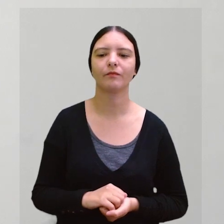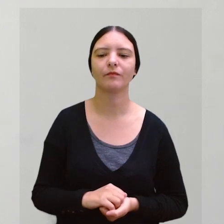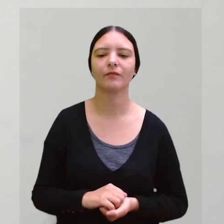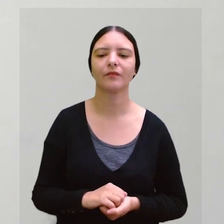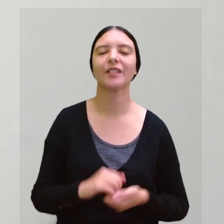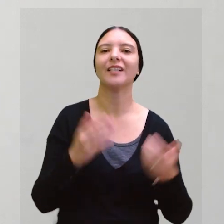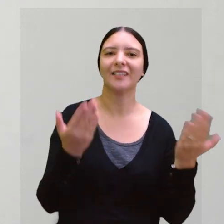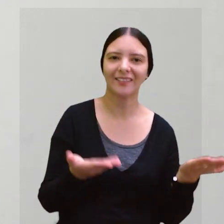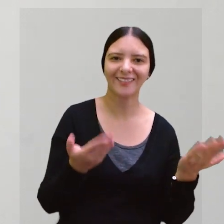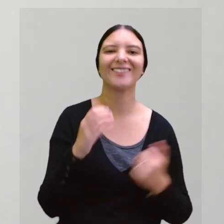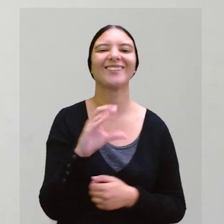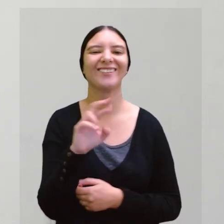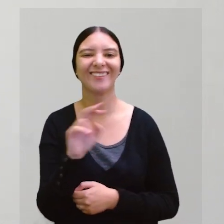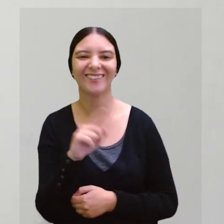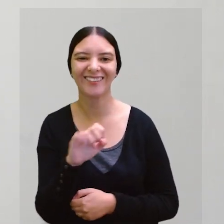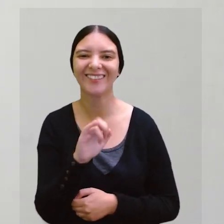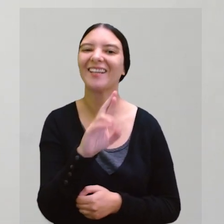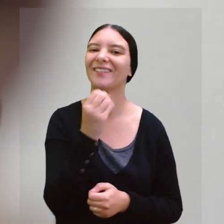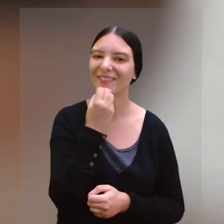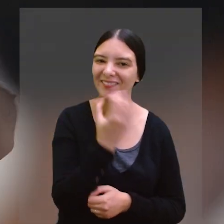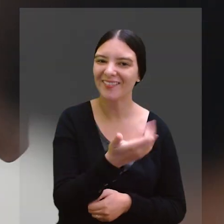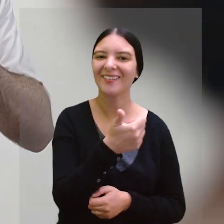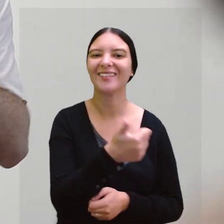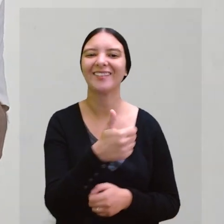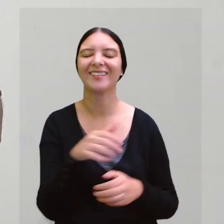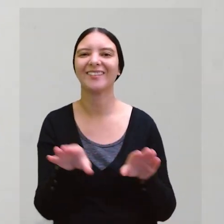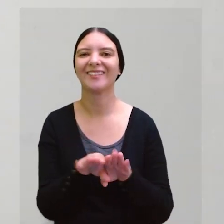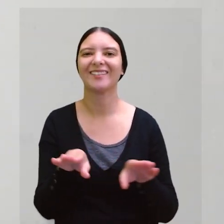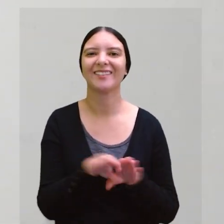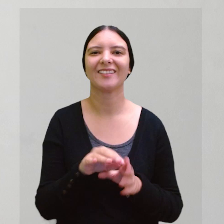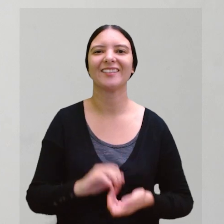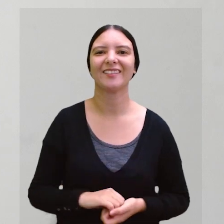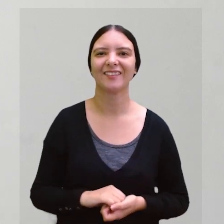Então, esse foi o do Cruzeiro, também foi muito bom.